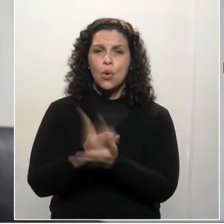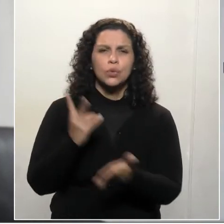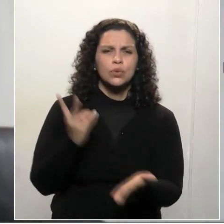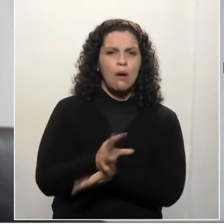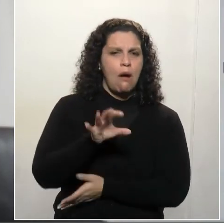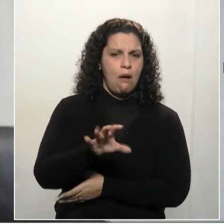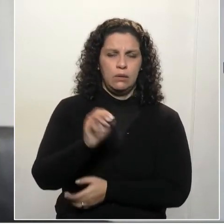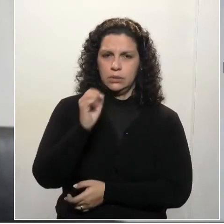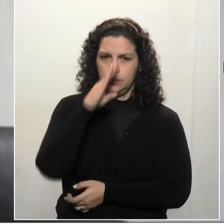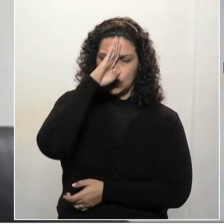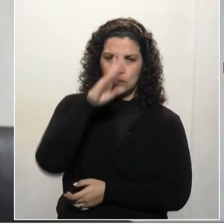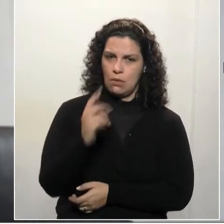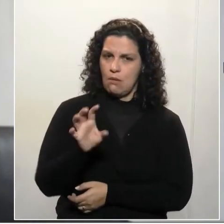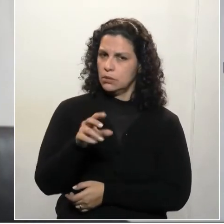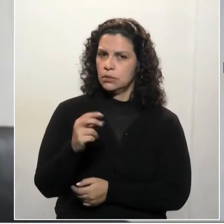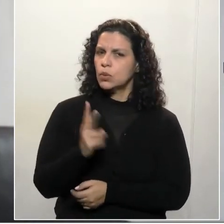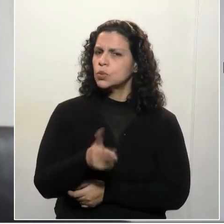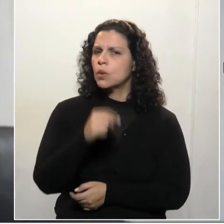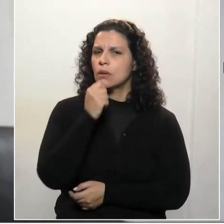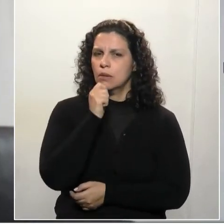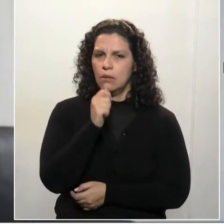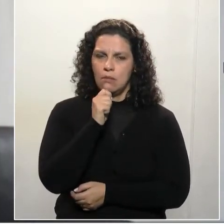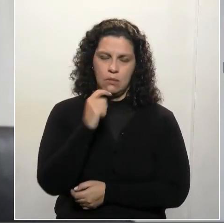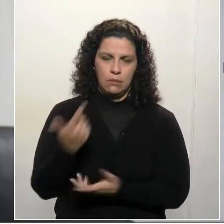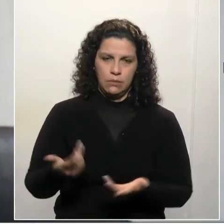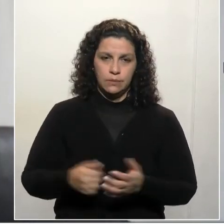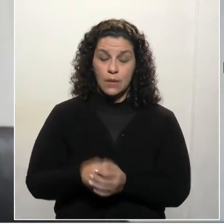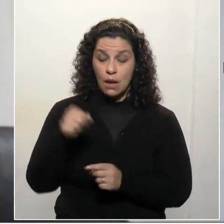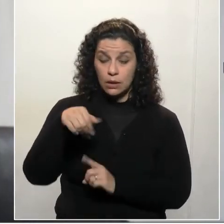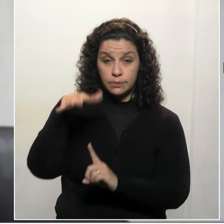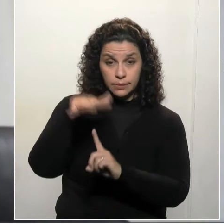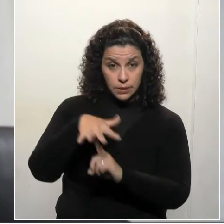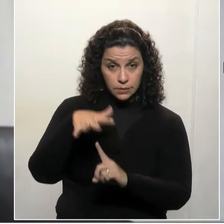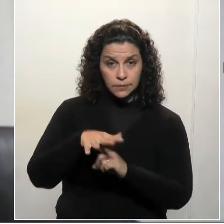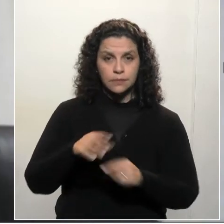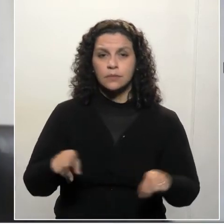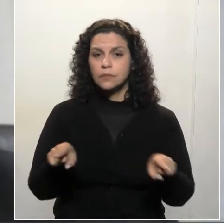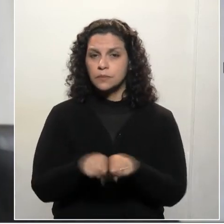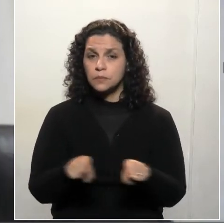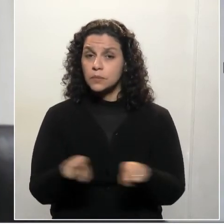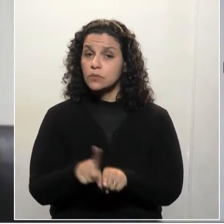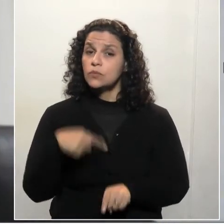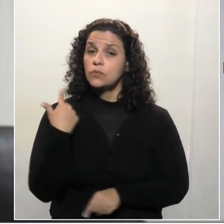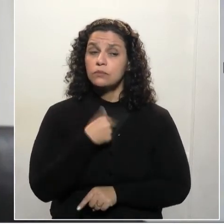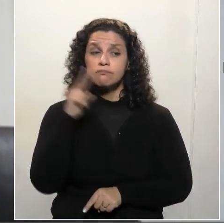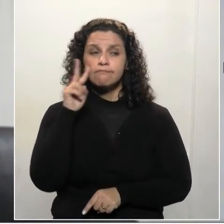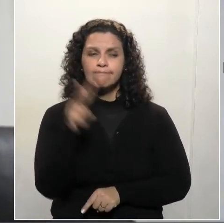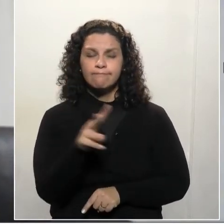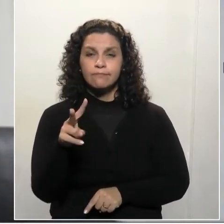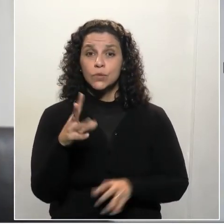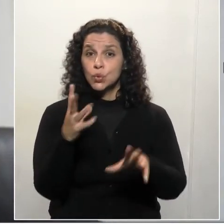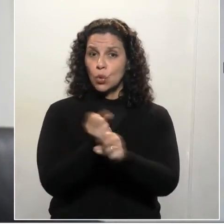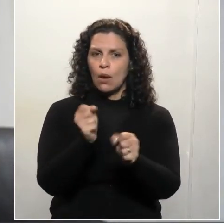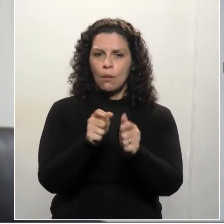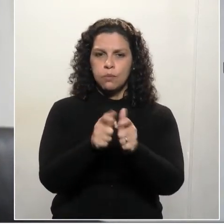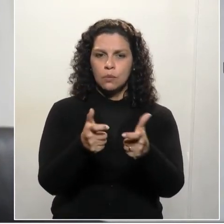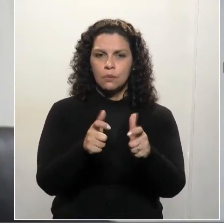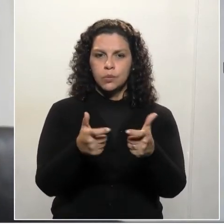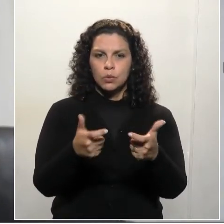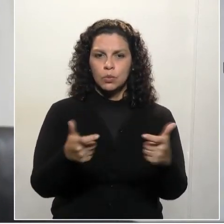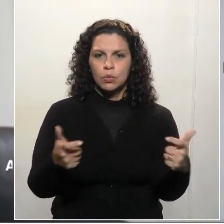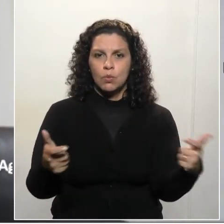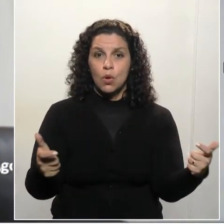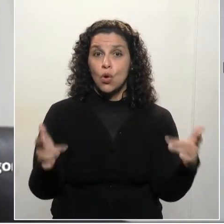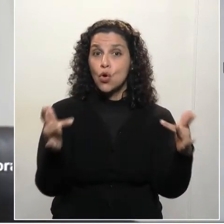seguir em frente. Também, aqui no Paraná, nós estamos vendo o aumento significativo